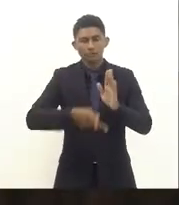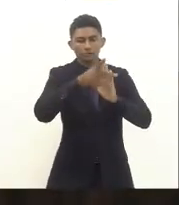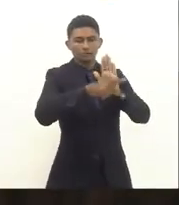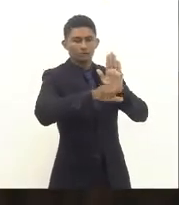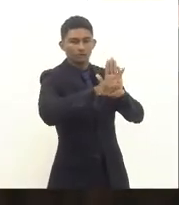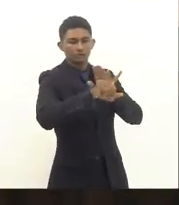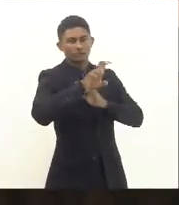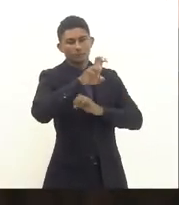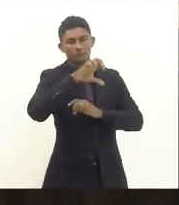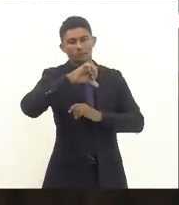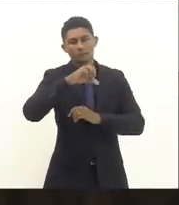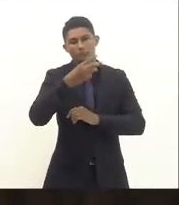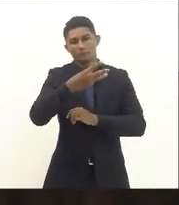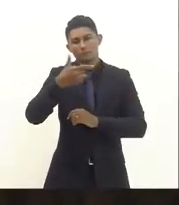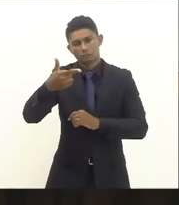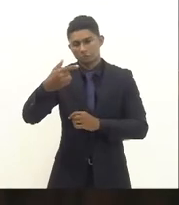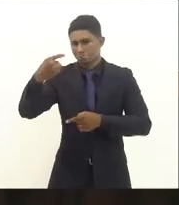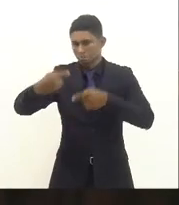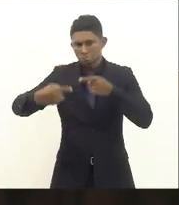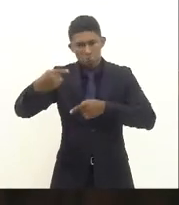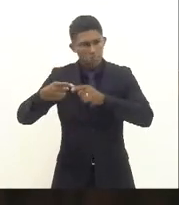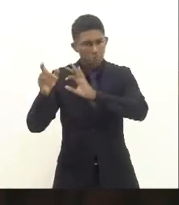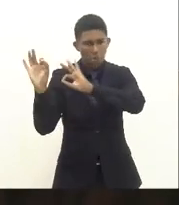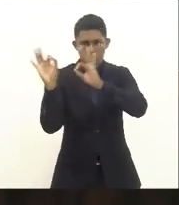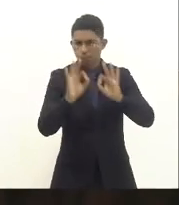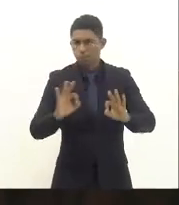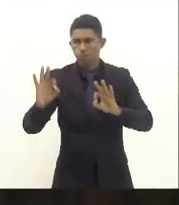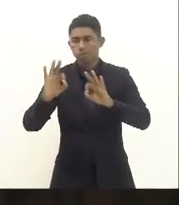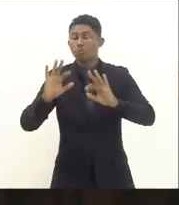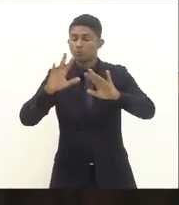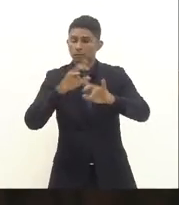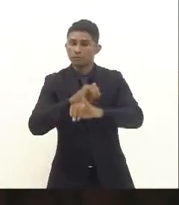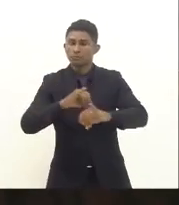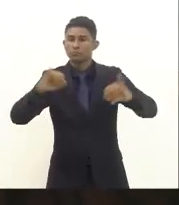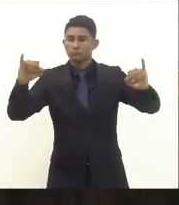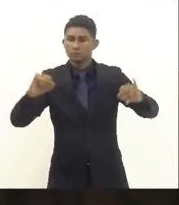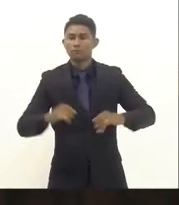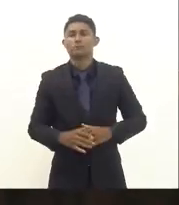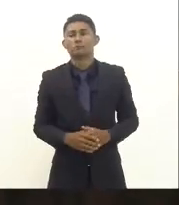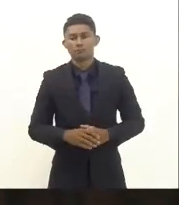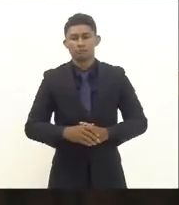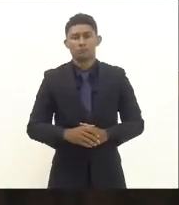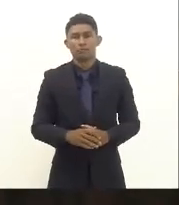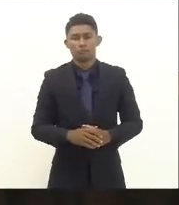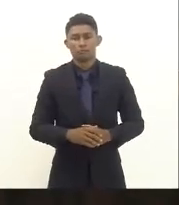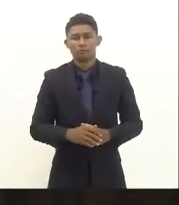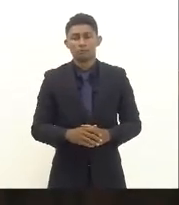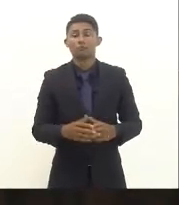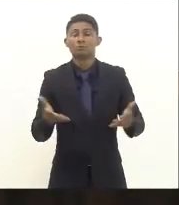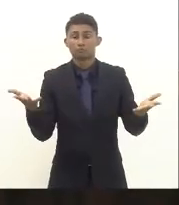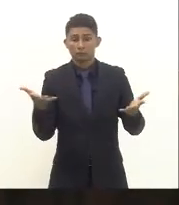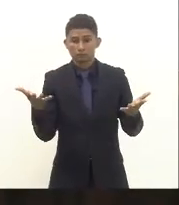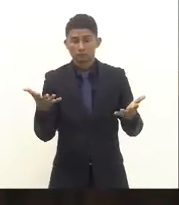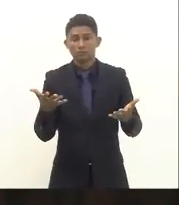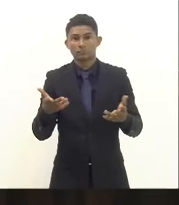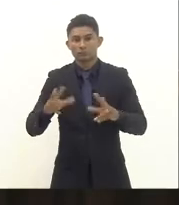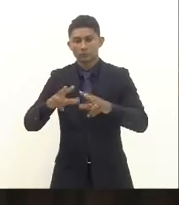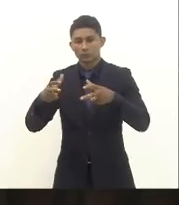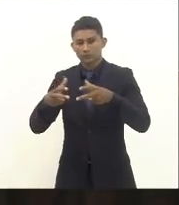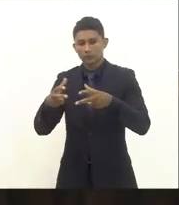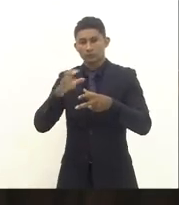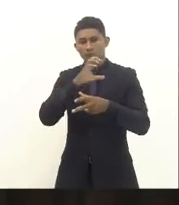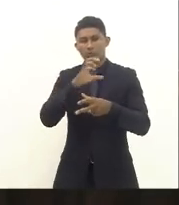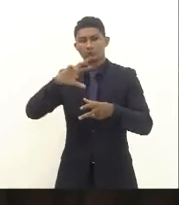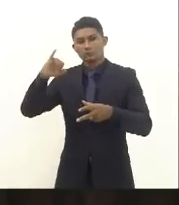5932 os 90 que querer discutir a presidência chama os trabalhos a ordem Eu Vou colher de novo parecer da ccj